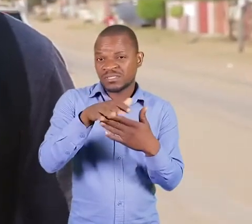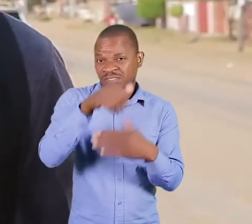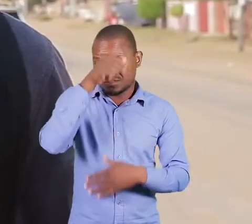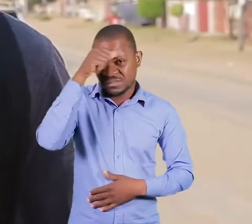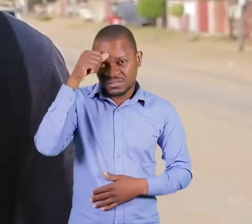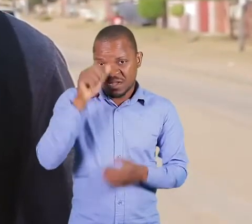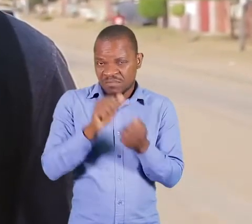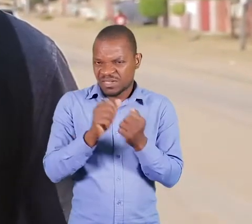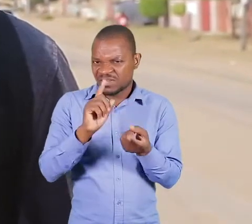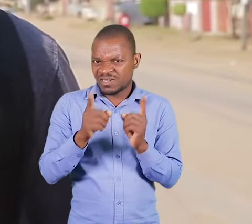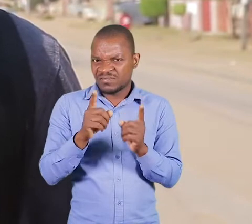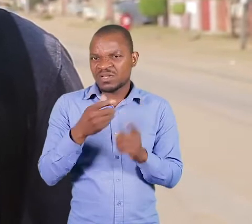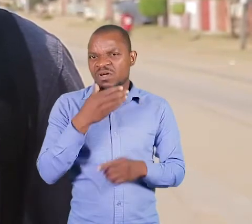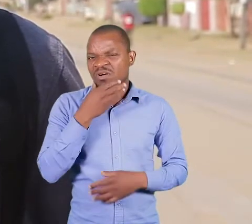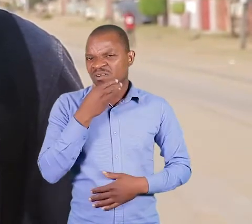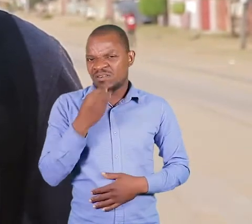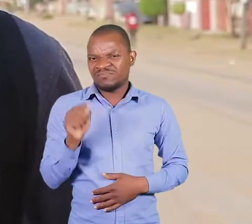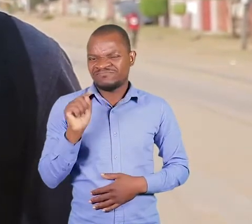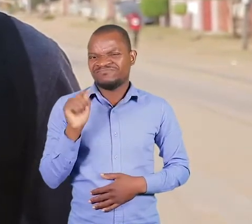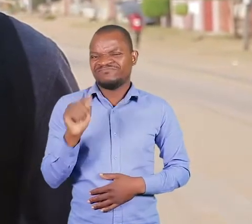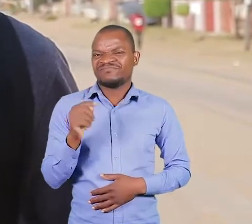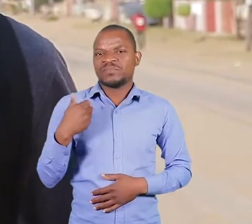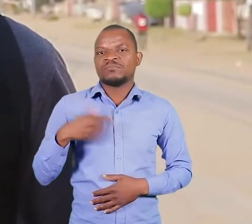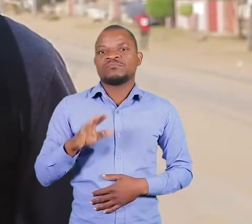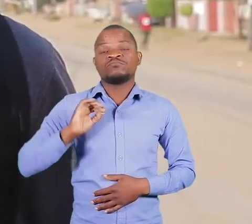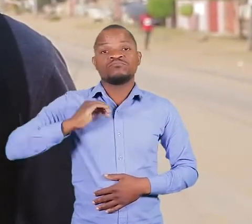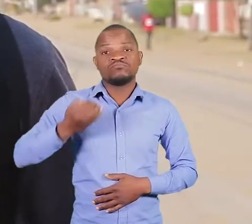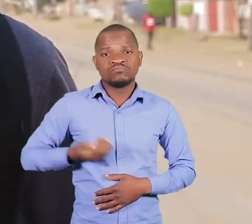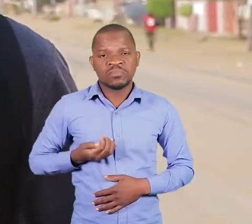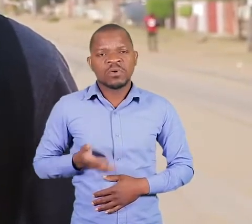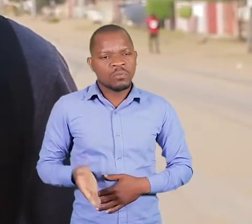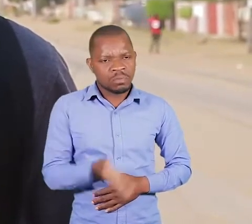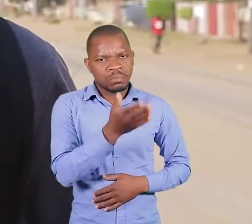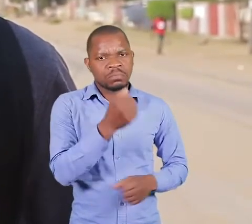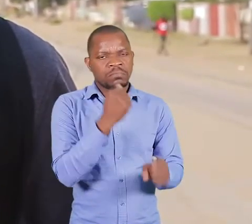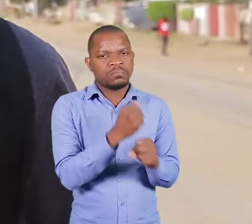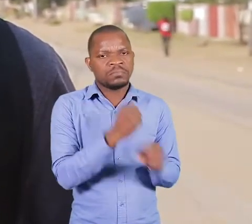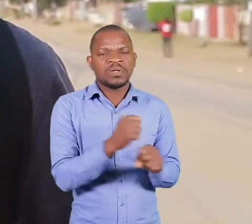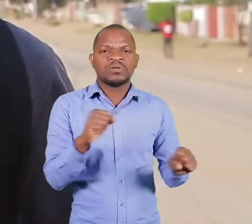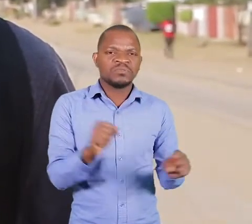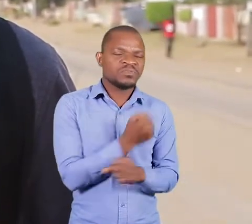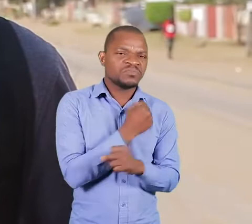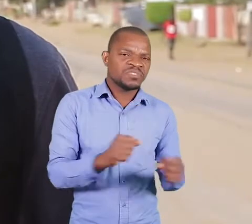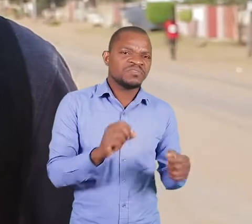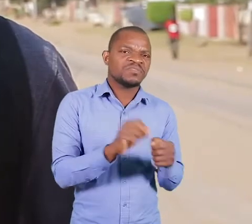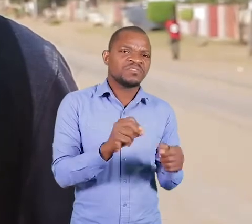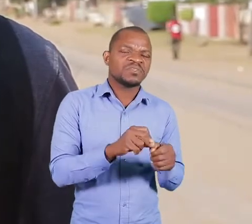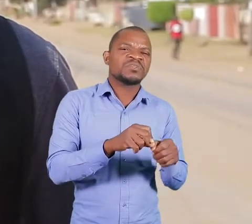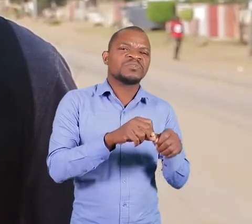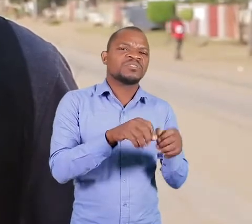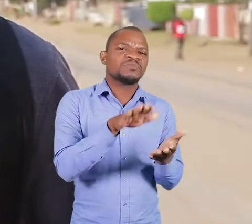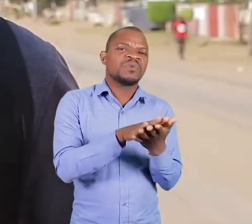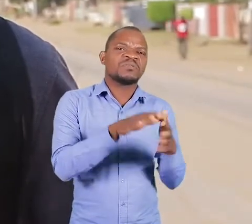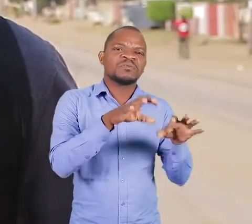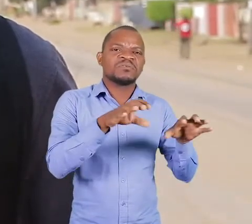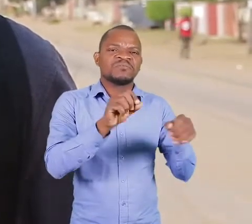também tem a ver com o machismo. Sim, alguns homens não querem que as suas esposas tenham que estar em sítios públicos por